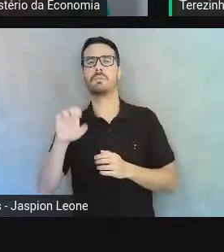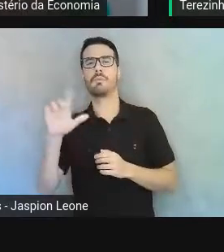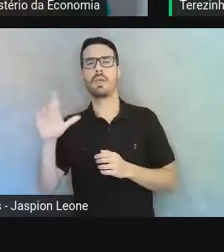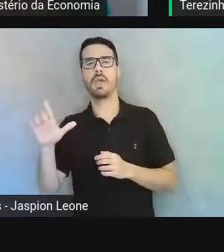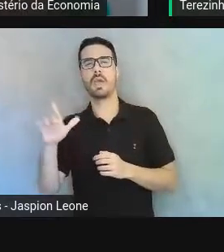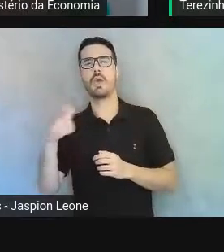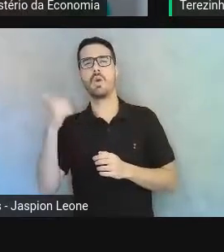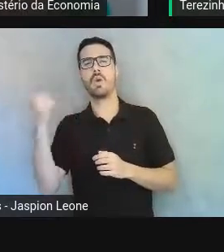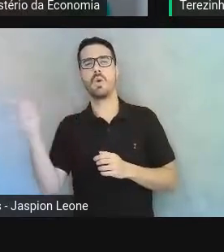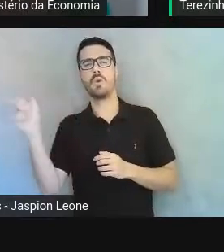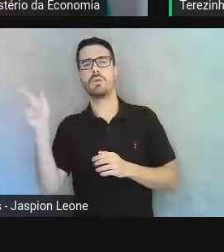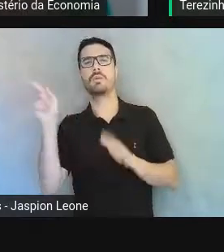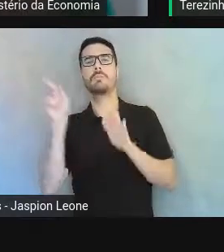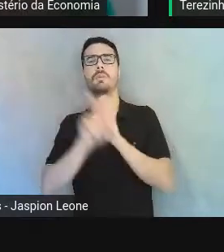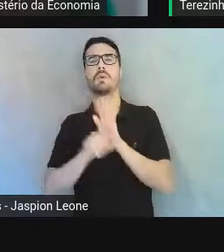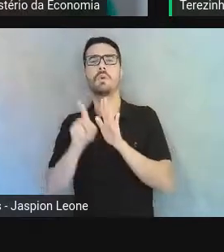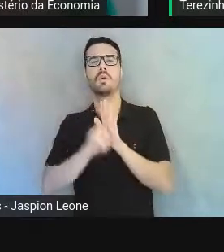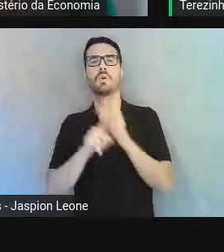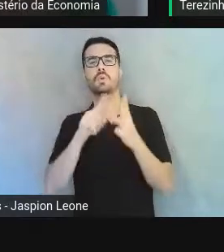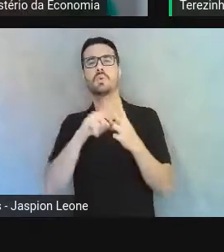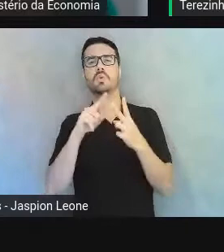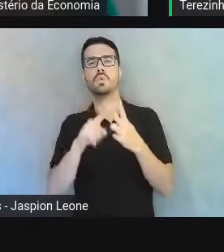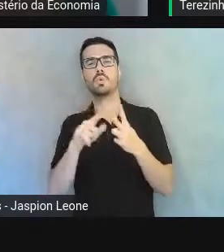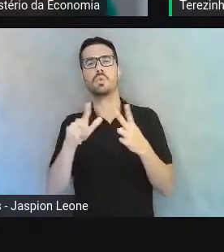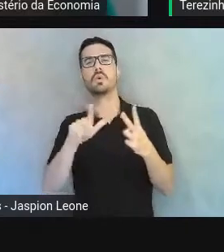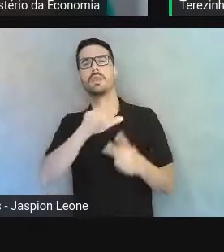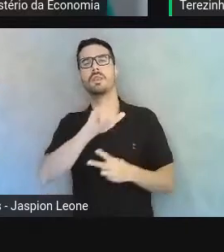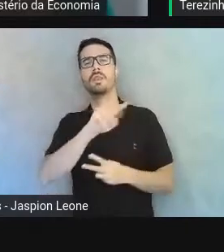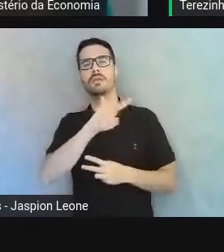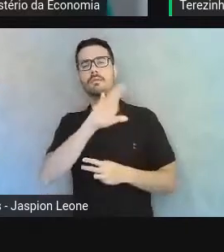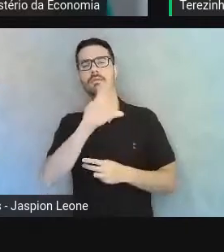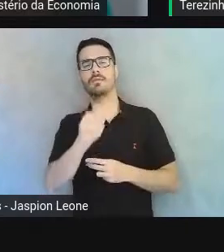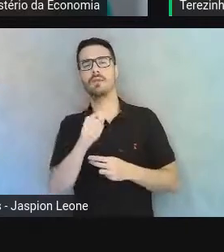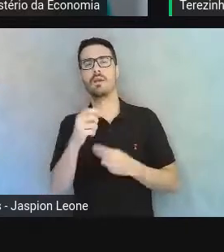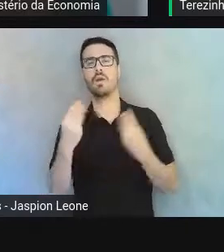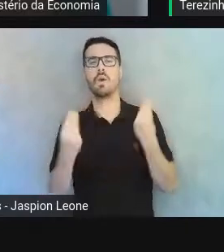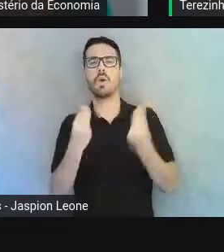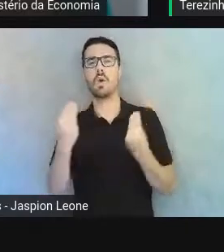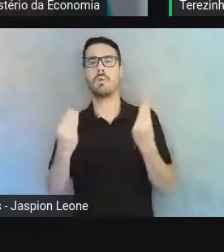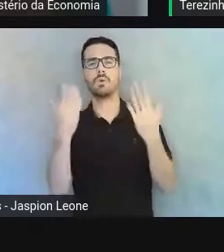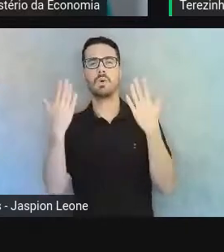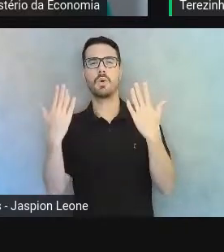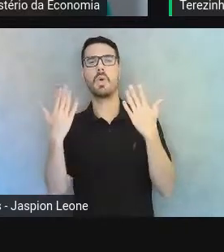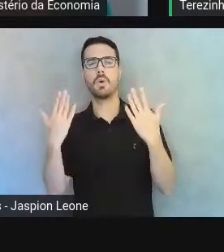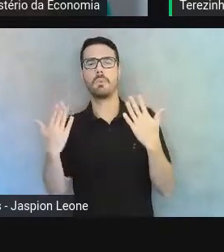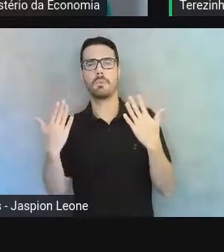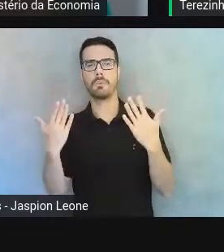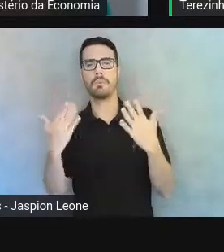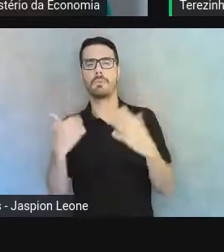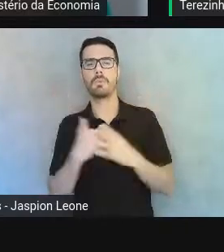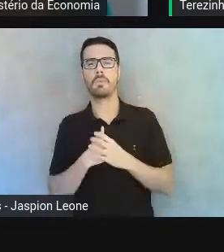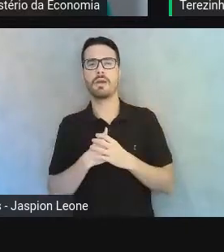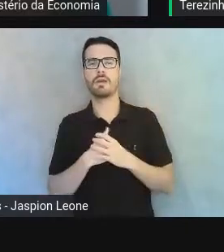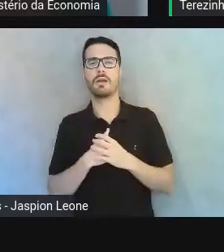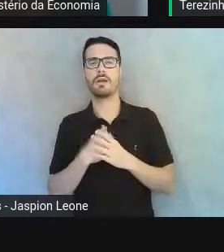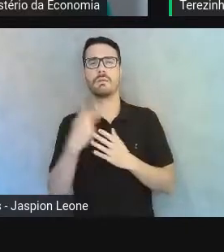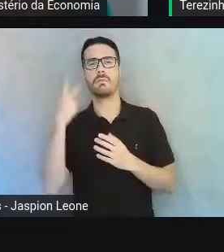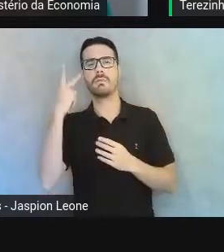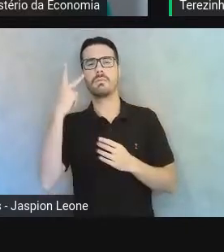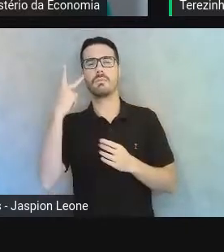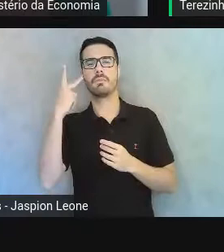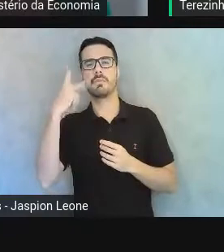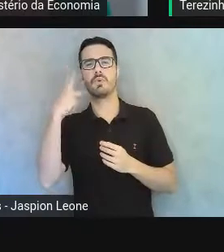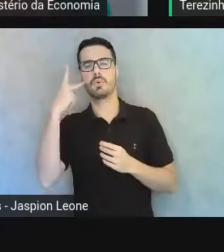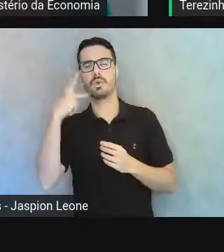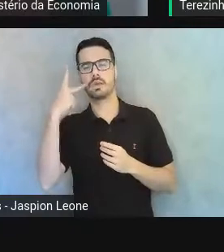para você. Lívia, como você compara, essa é polêmica, viu? Como você compara as políticas de saúde nos